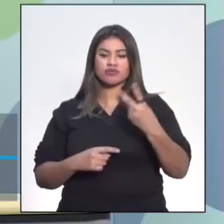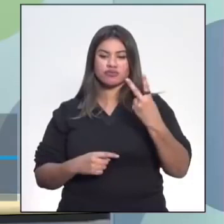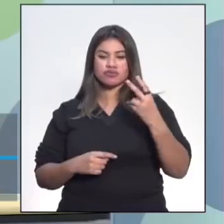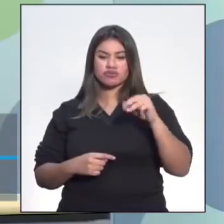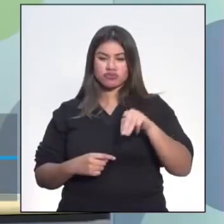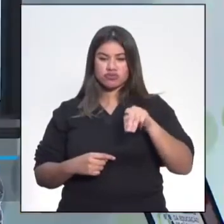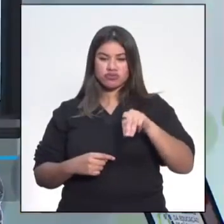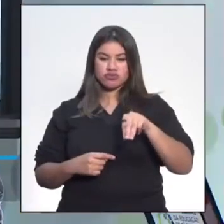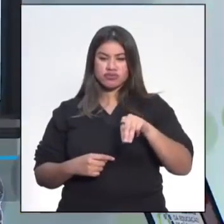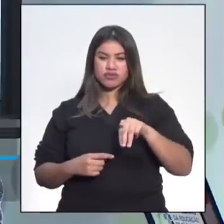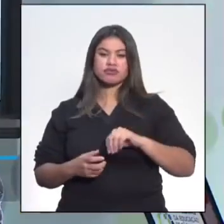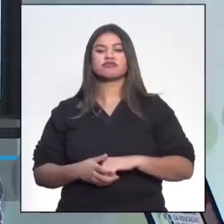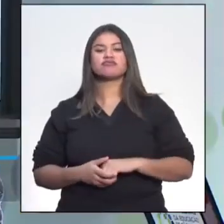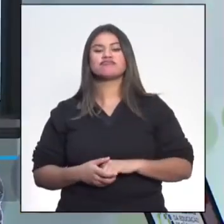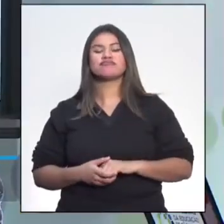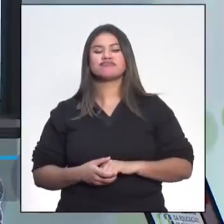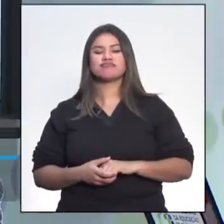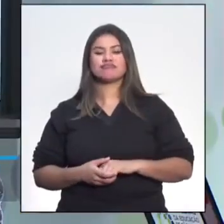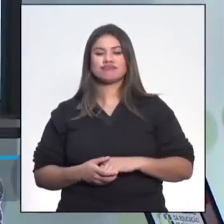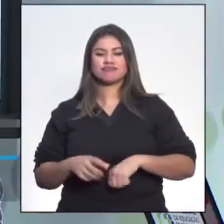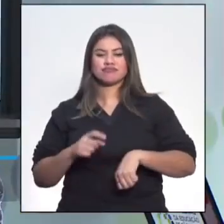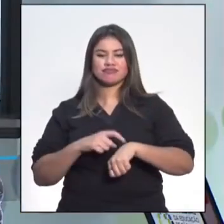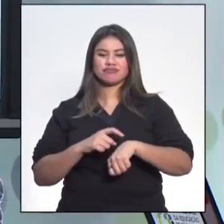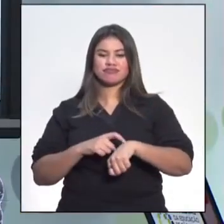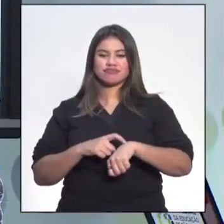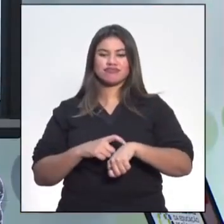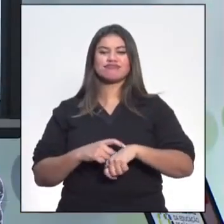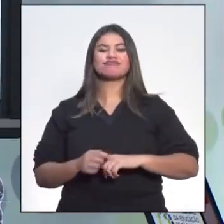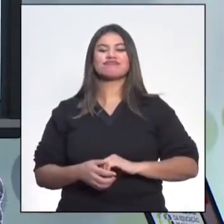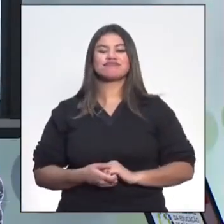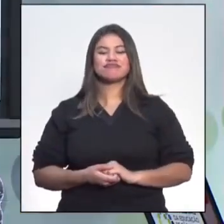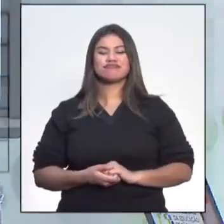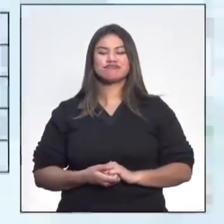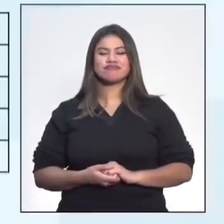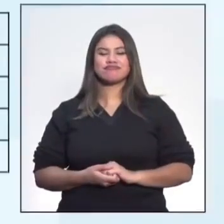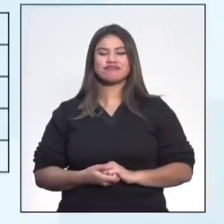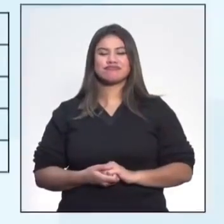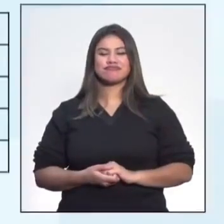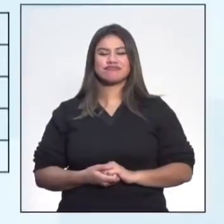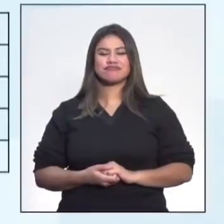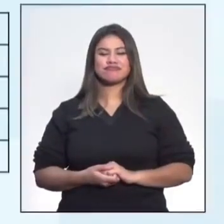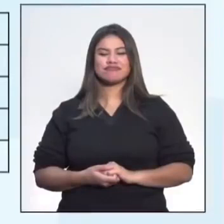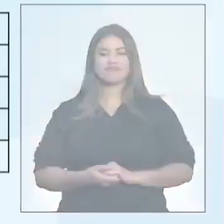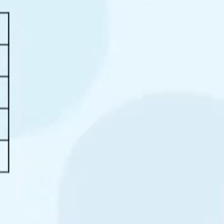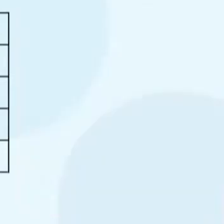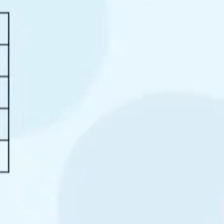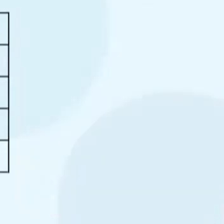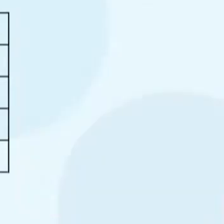esse chat. Ok, então 2 minutos, A, B, C e D. Respondam para mim, hein? Até logo.